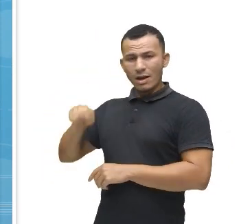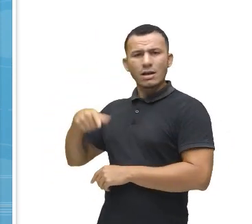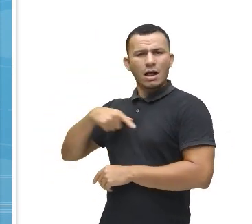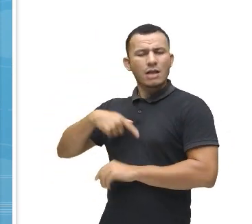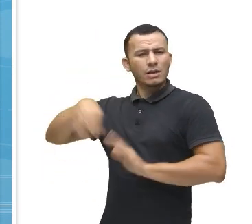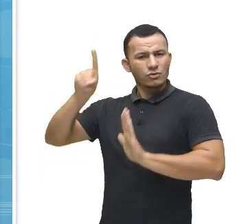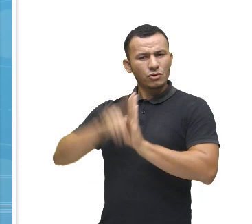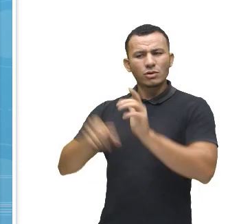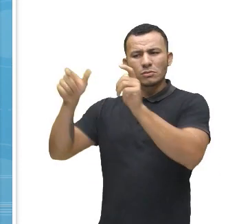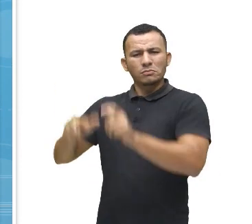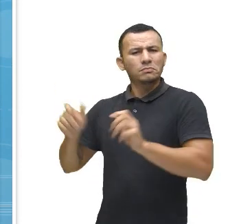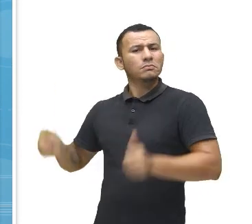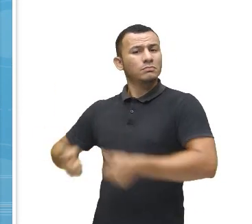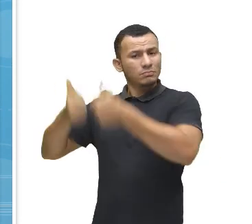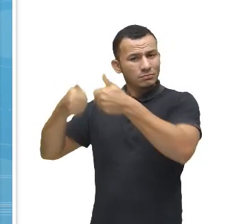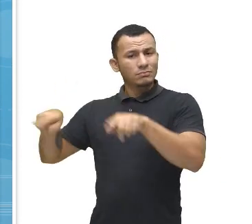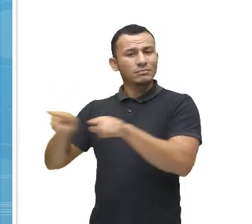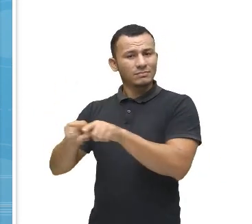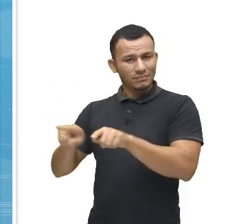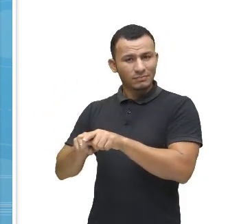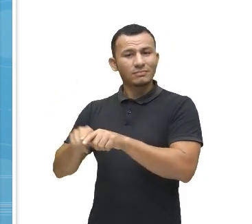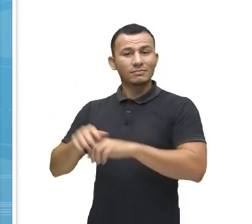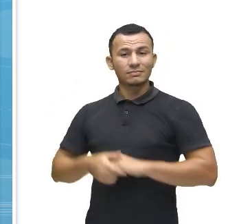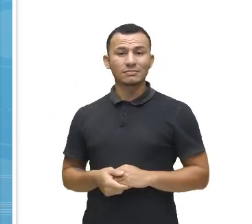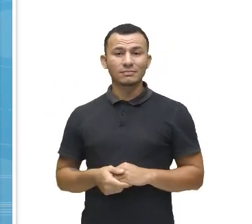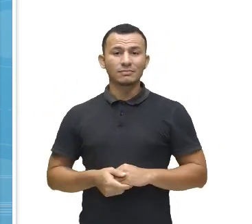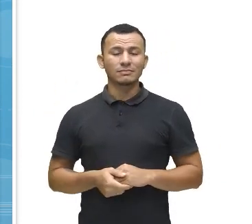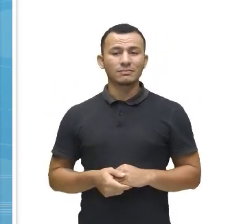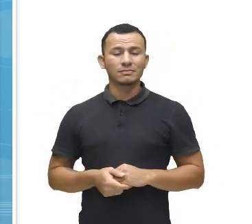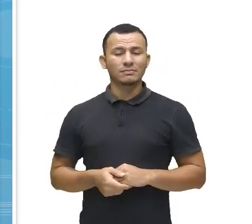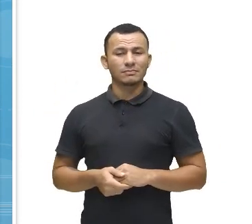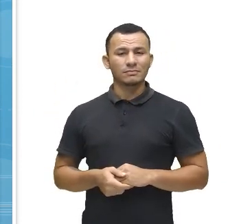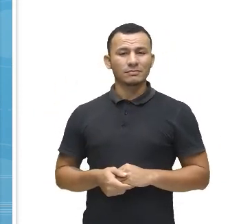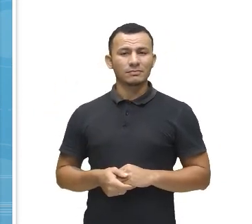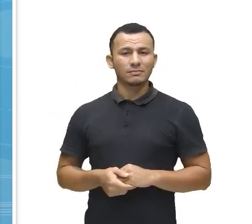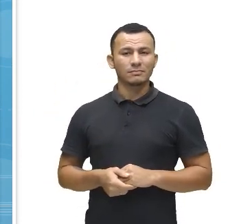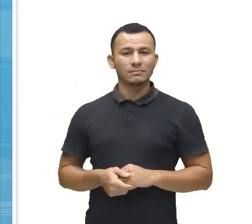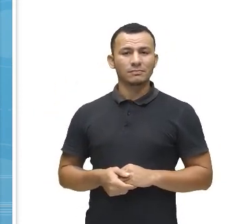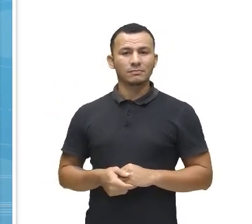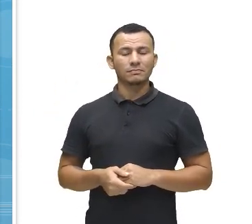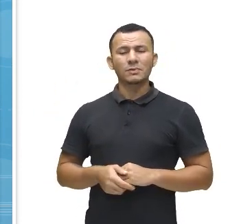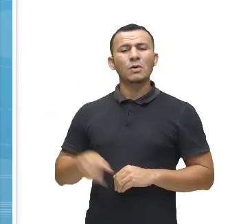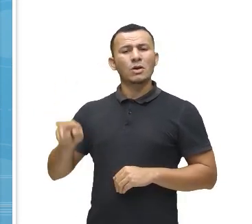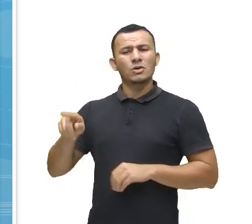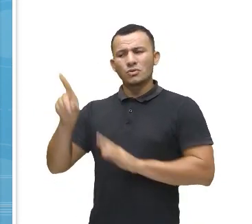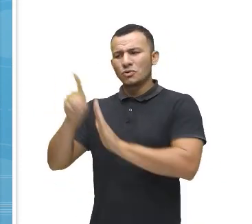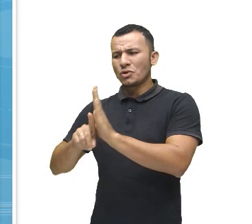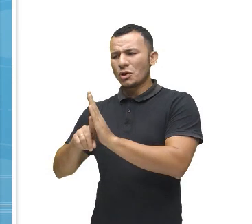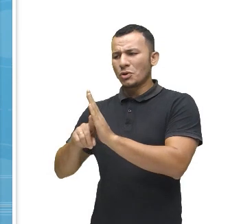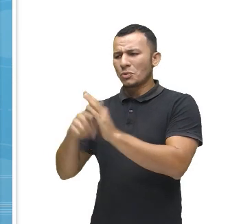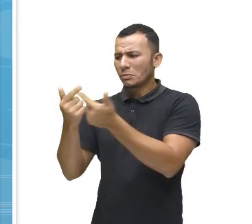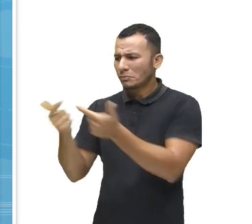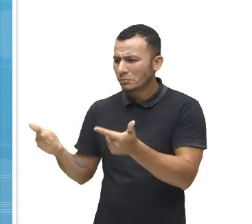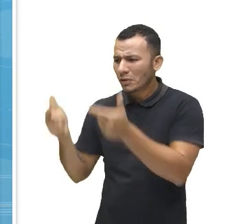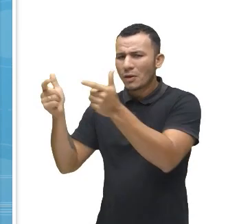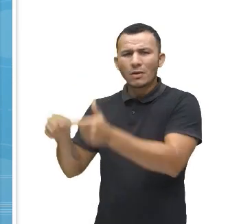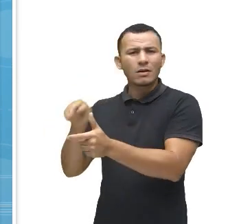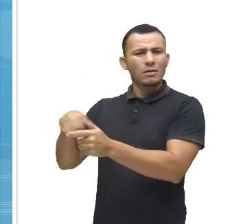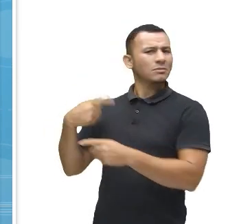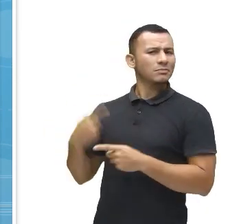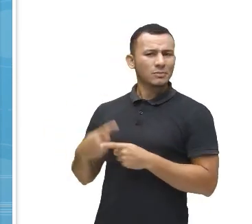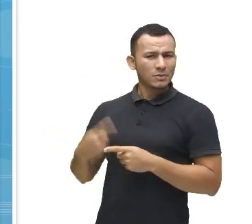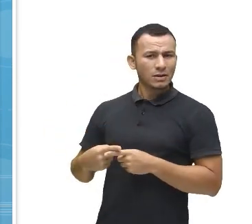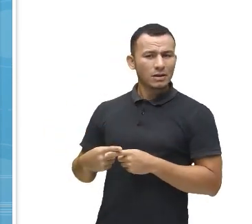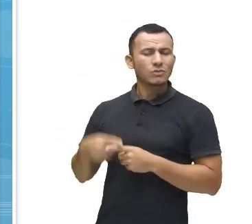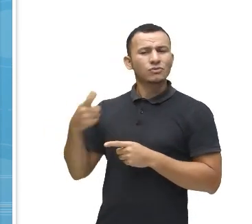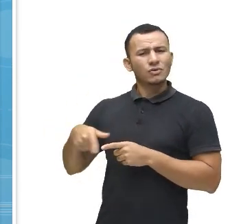bem localizados e cerceados, são tirados o direito desde habitarem aquele local que